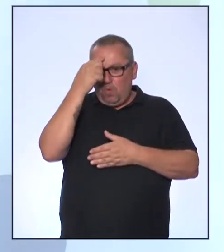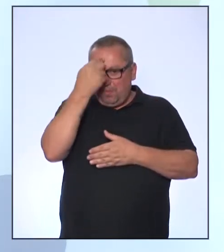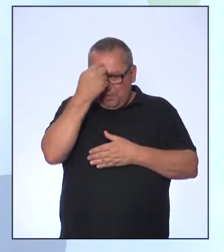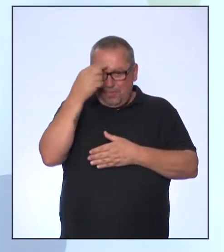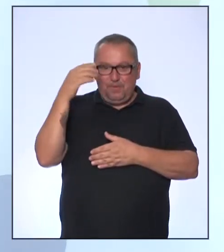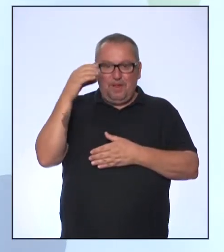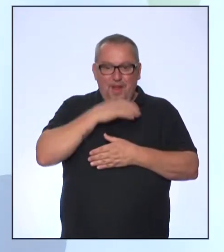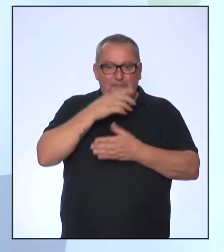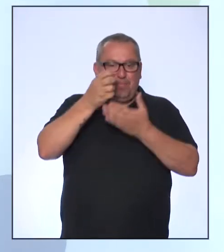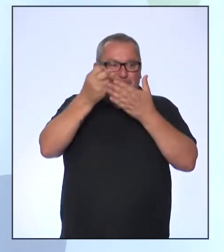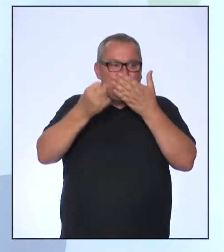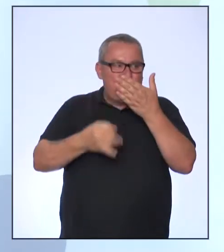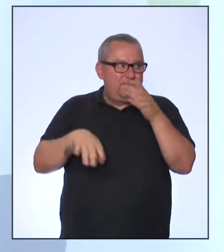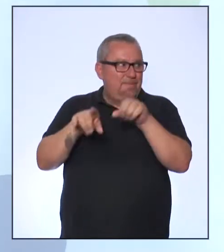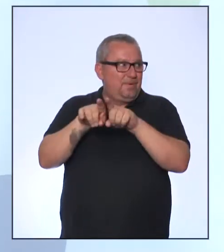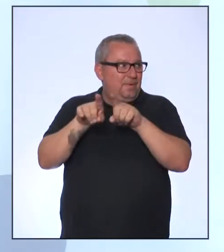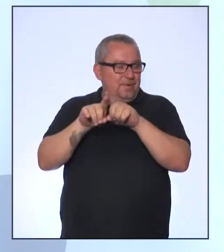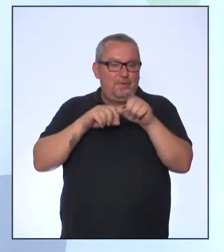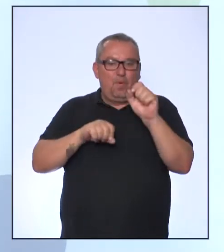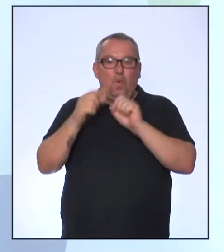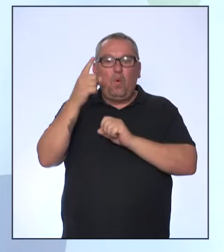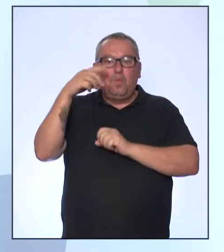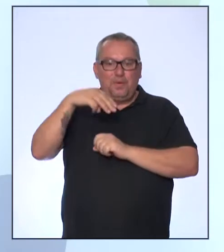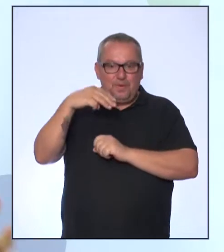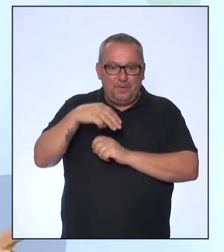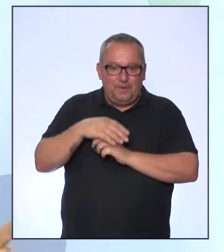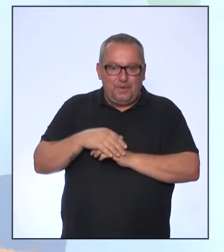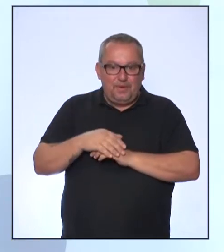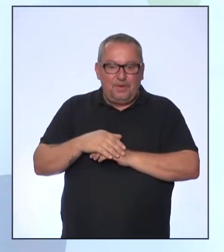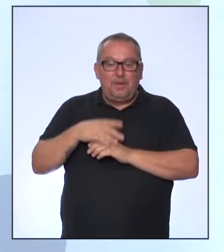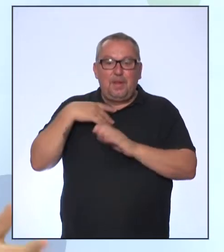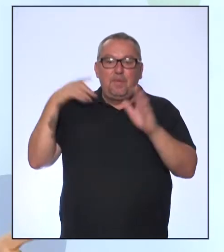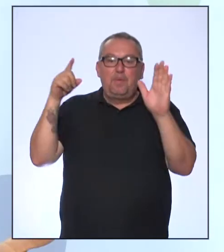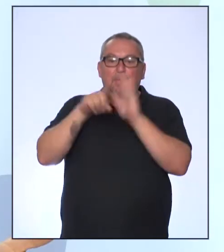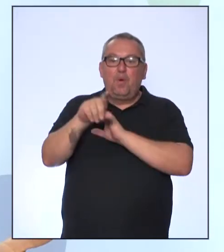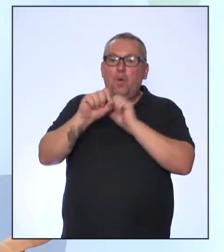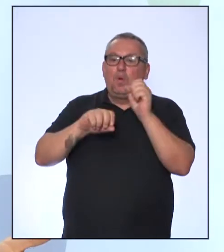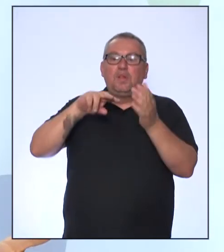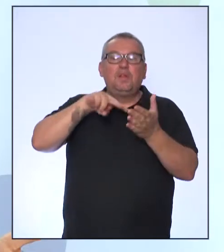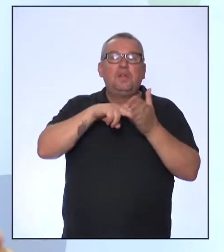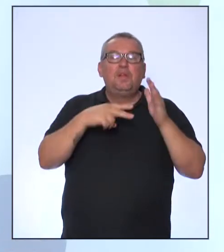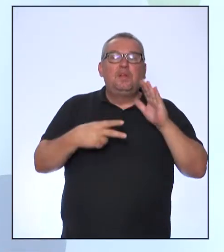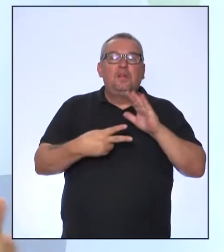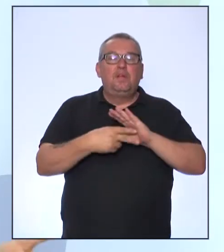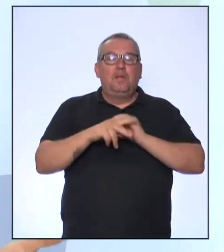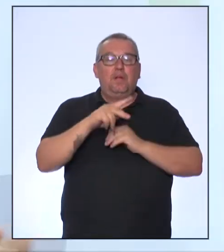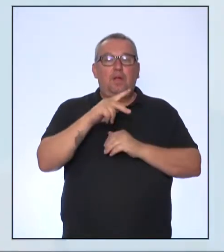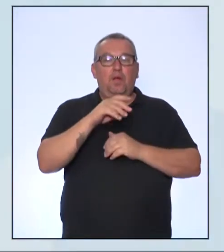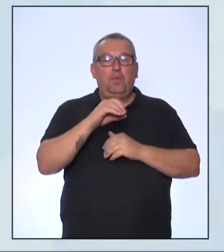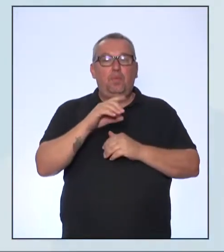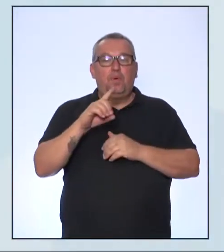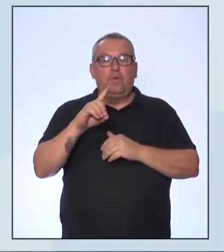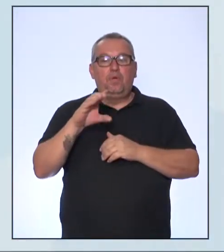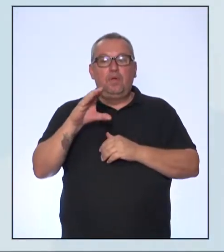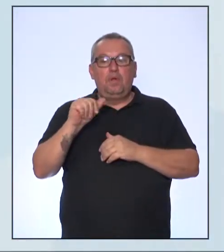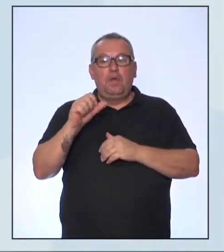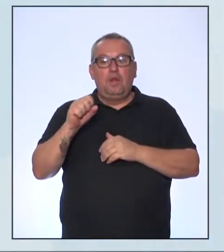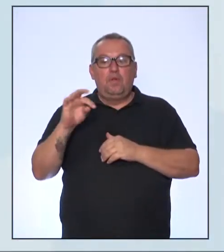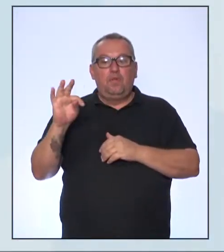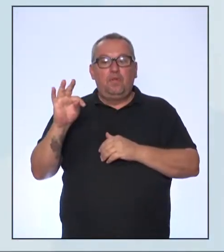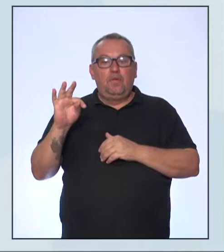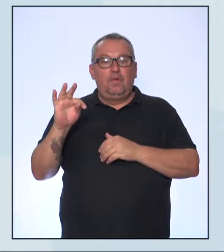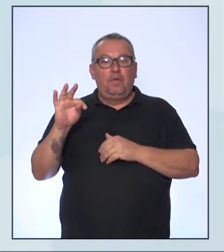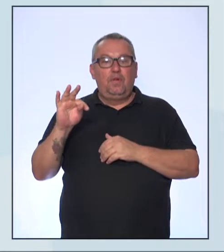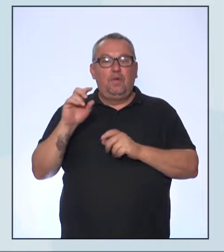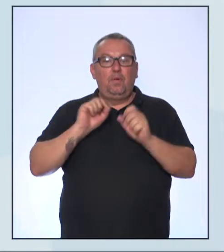O Mediação em Linguagem conta histórias através de um minuto. E a minha outra pergunta é o que é podcast, né? Talvez a gente tenha que pensar nessa relação